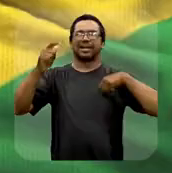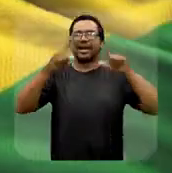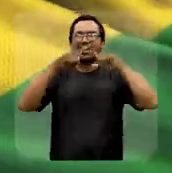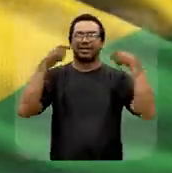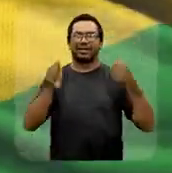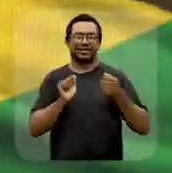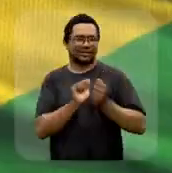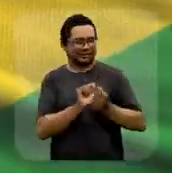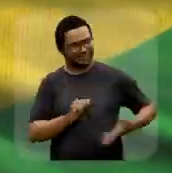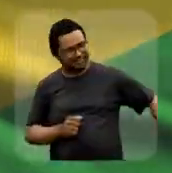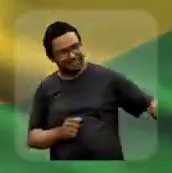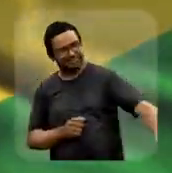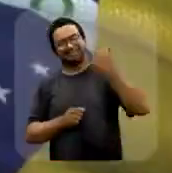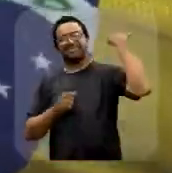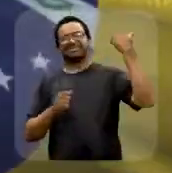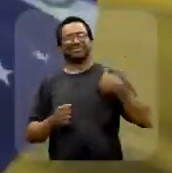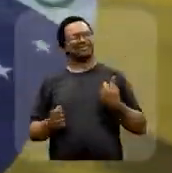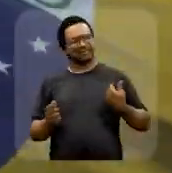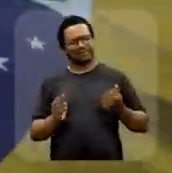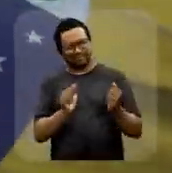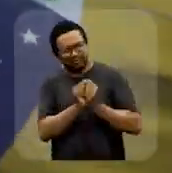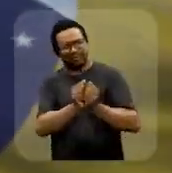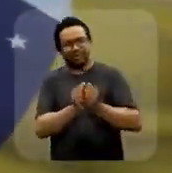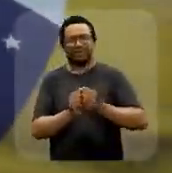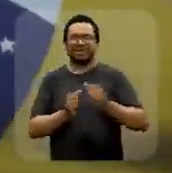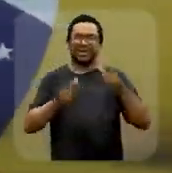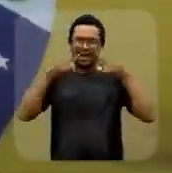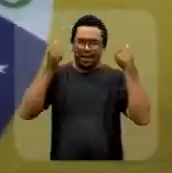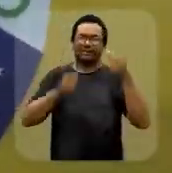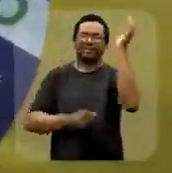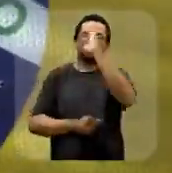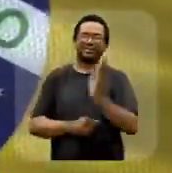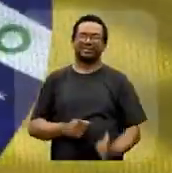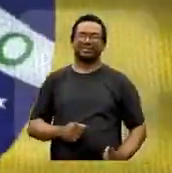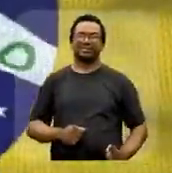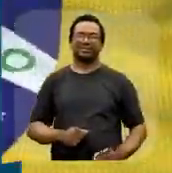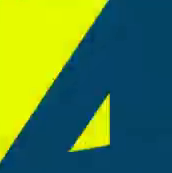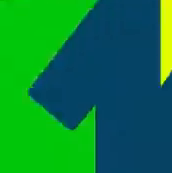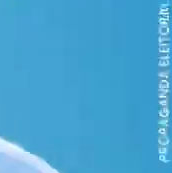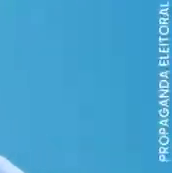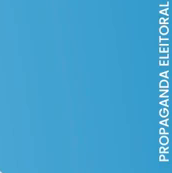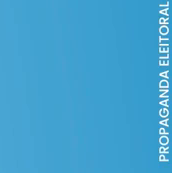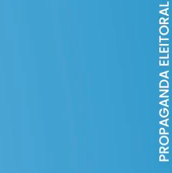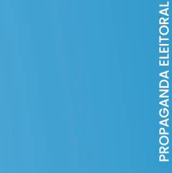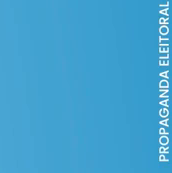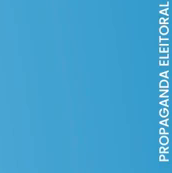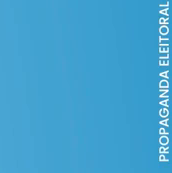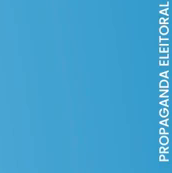Alagoas ao lado de nossa gente. Vamos juntos por Alagoas e pelo Brasil.